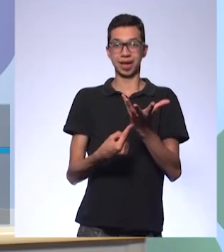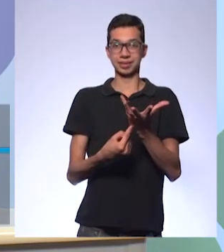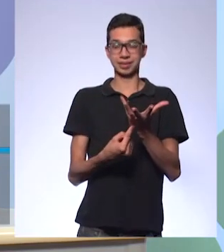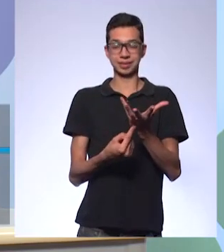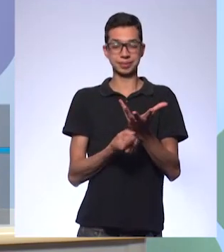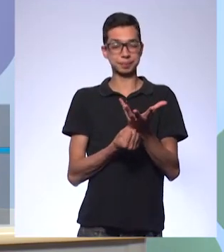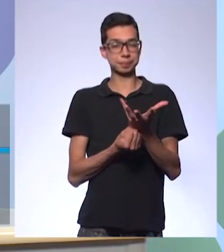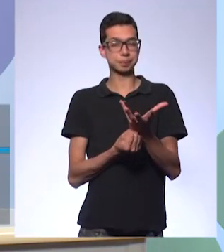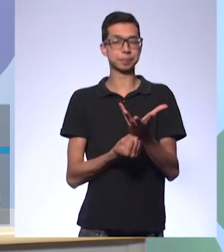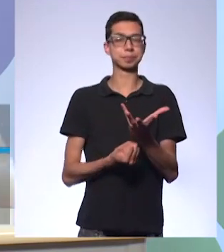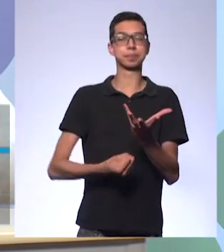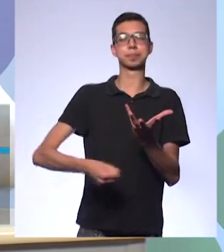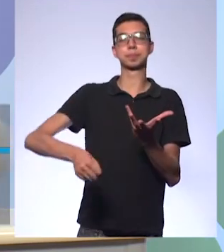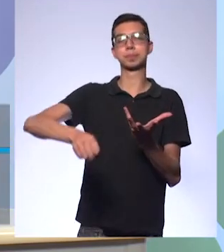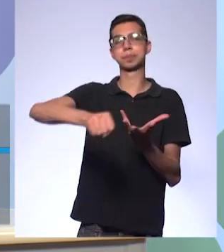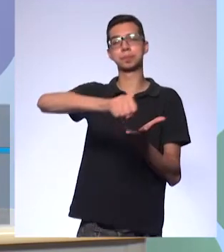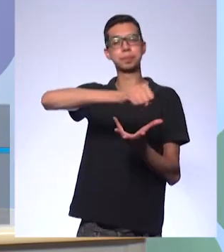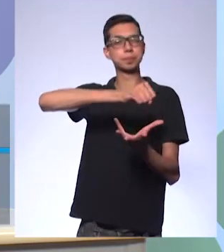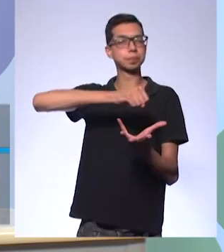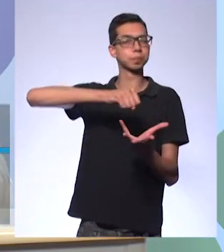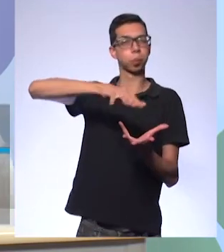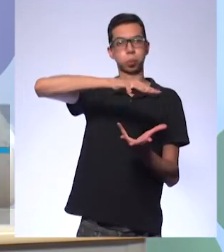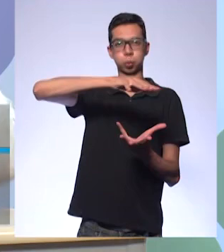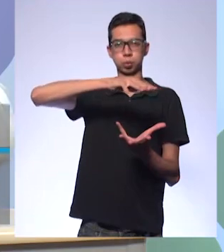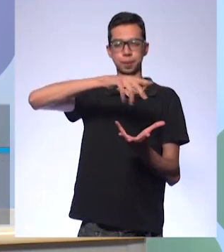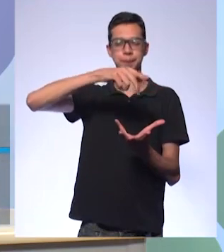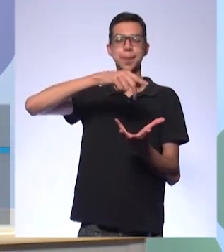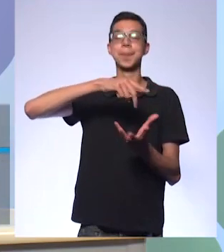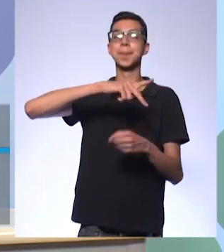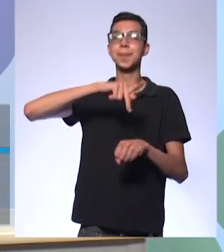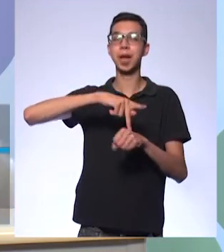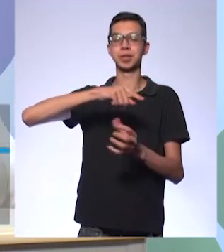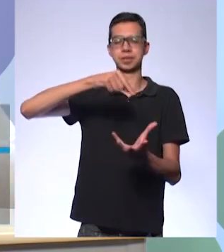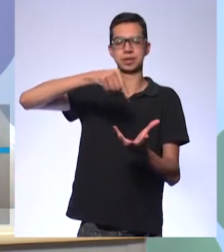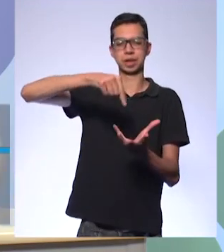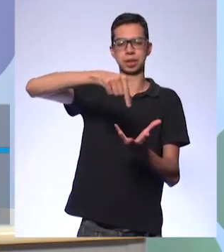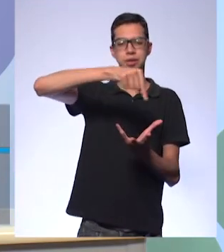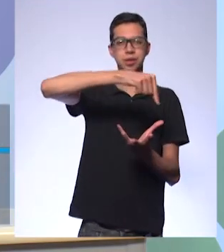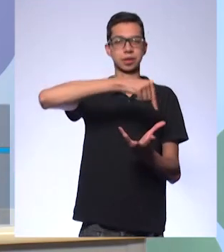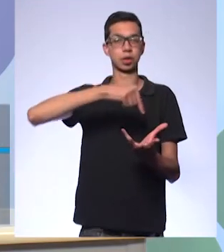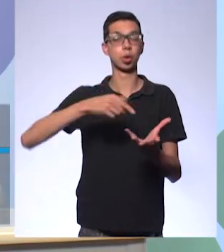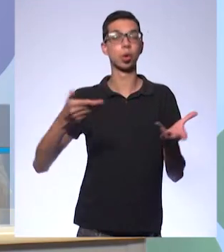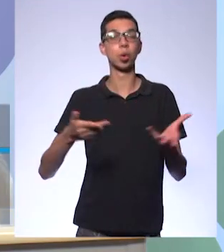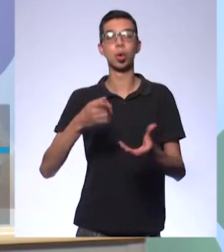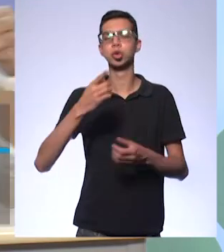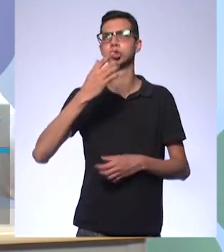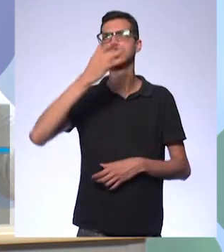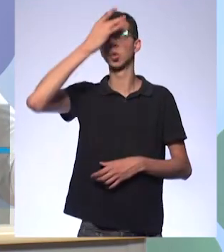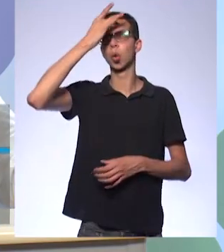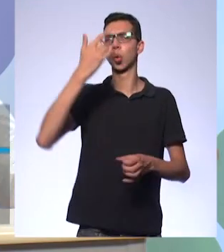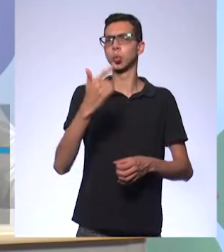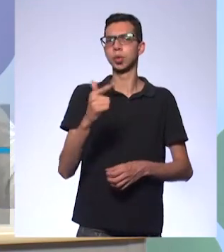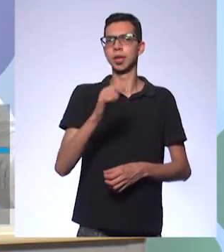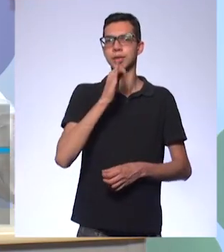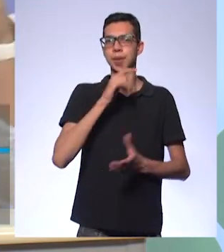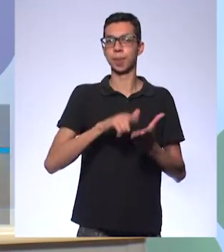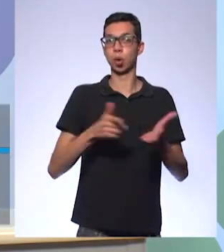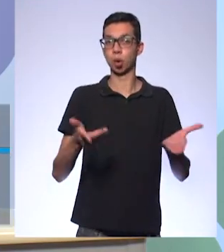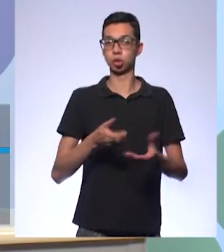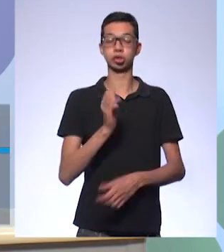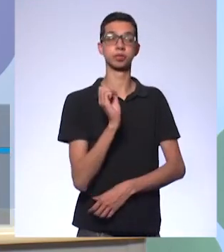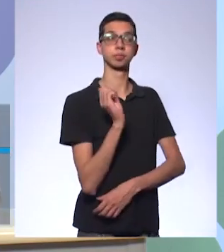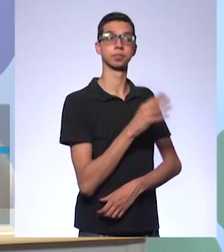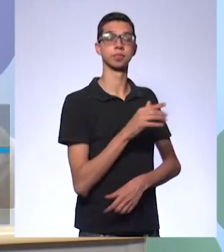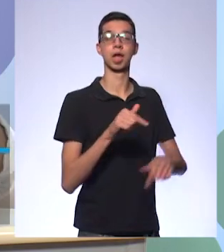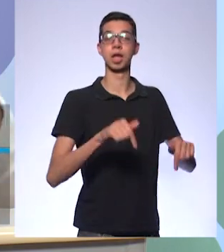não tem essa noção de que as ações que a gente faz hoje podem refletir em outros países, em outras nações, ou o papel que eu jogo hoje aqui,